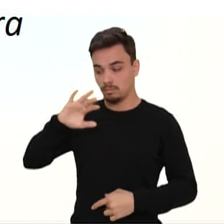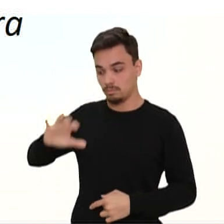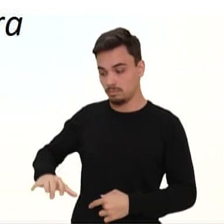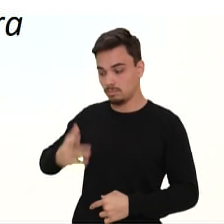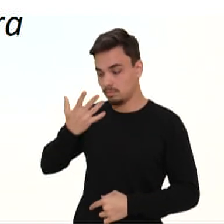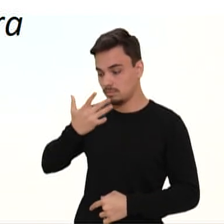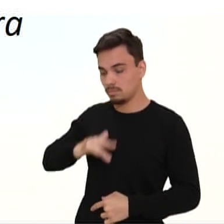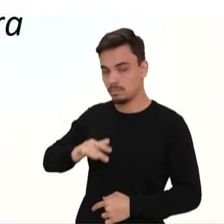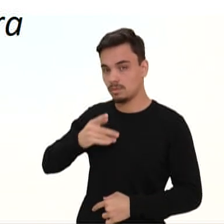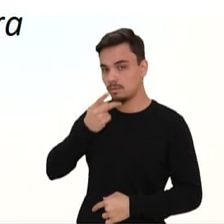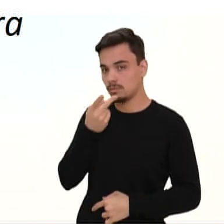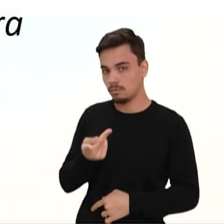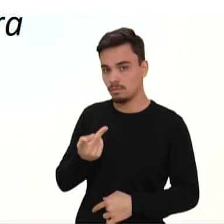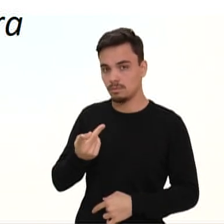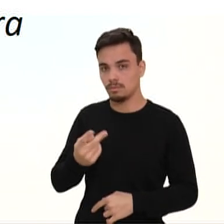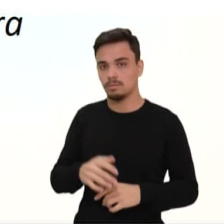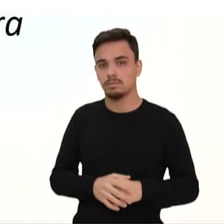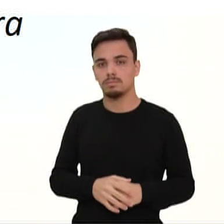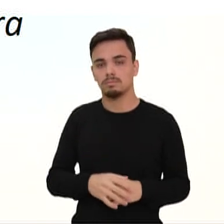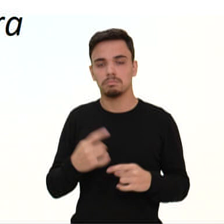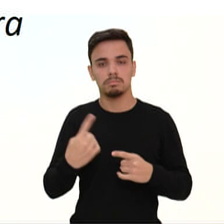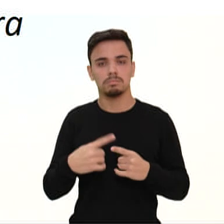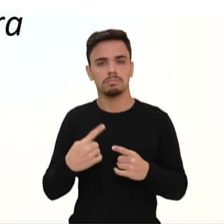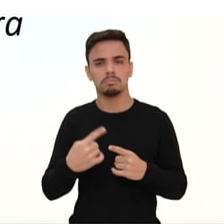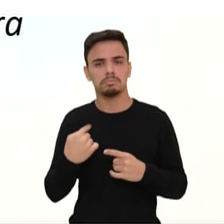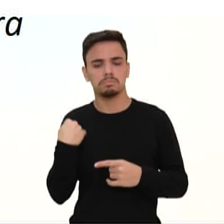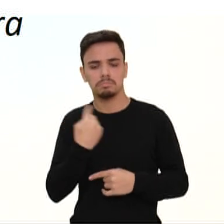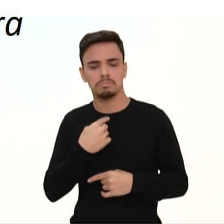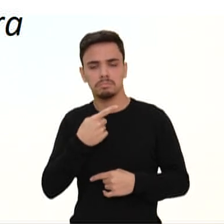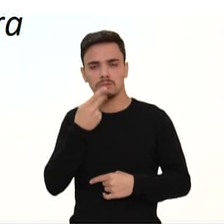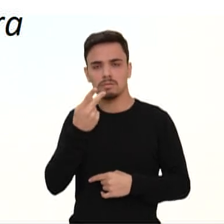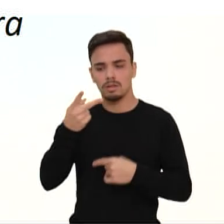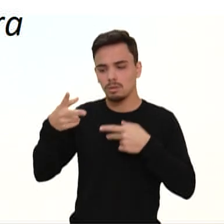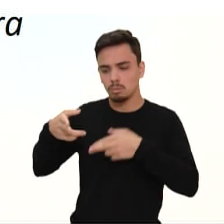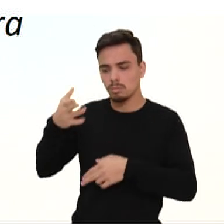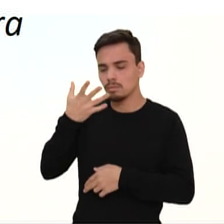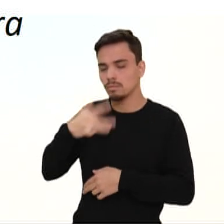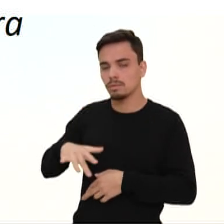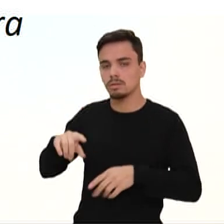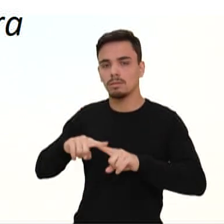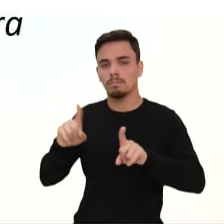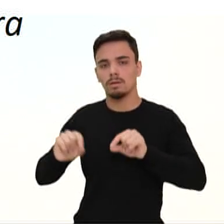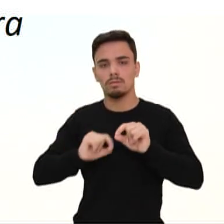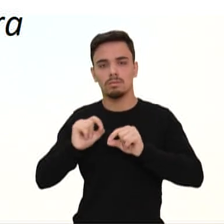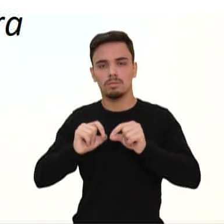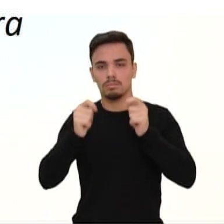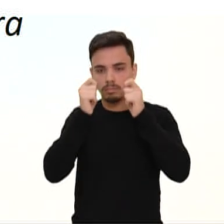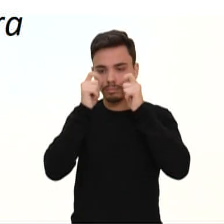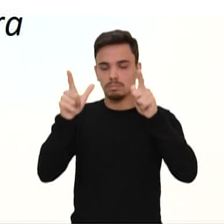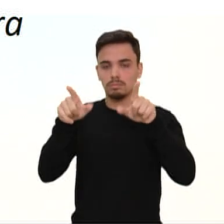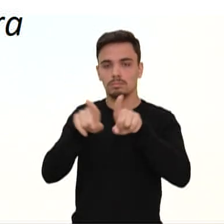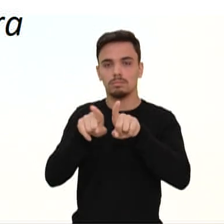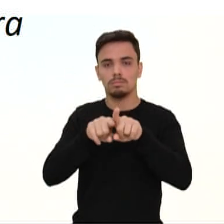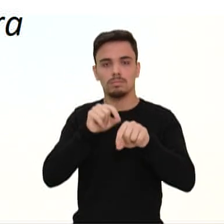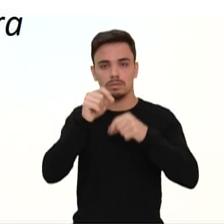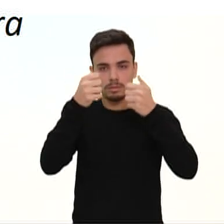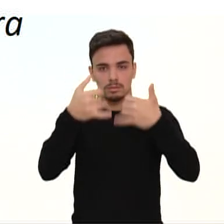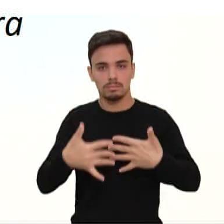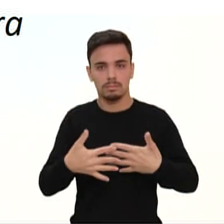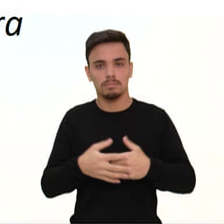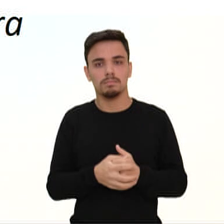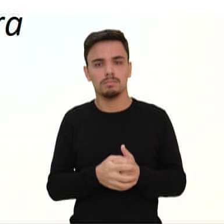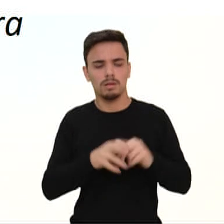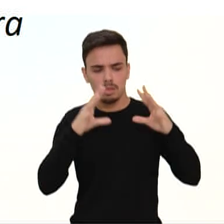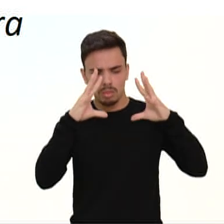e porque sei não há de falar como as crianças, mas o que está desperto e atento diz, tudo